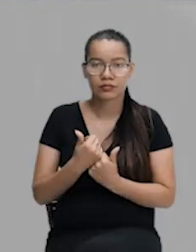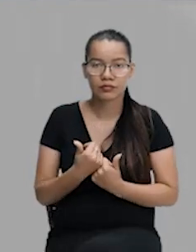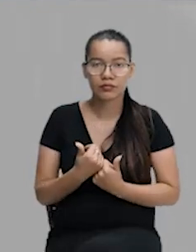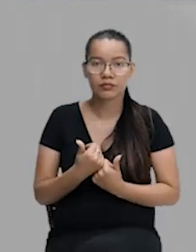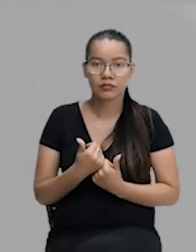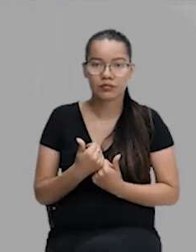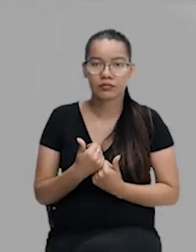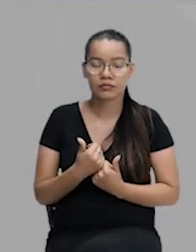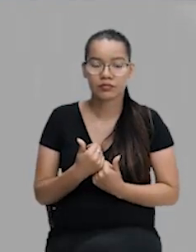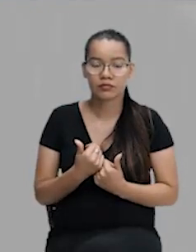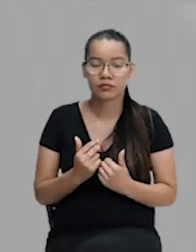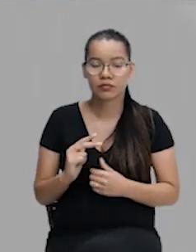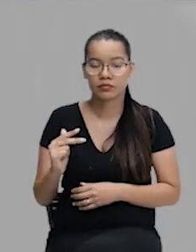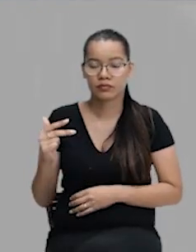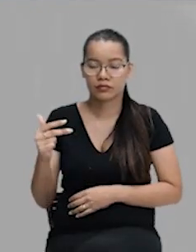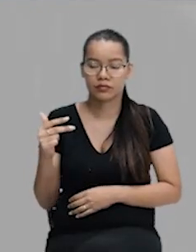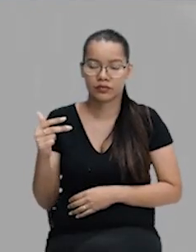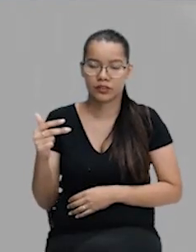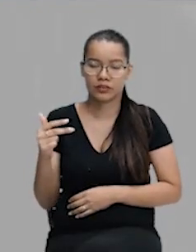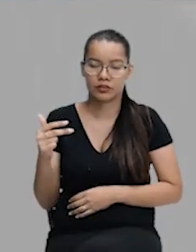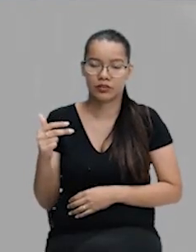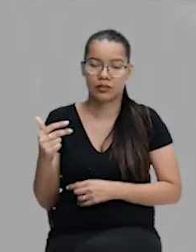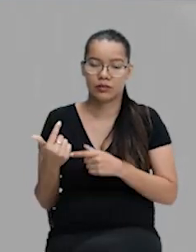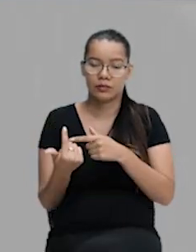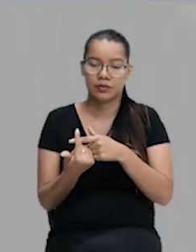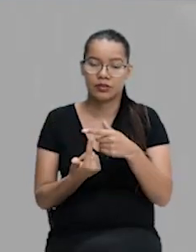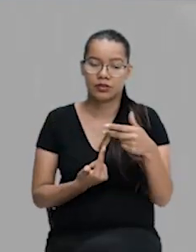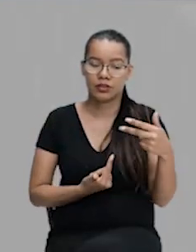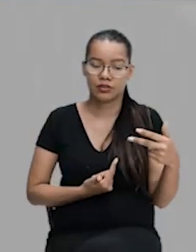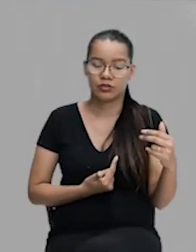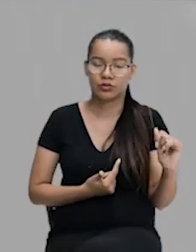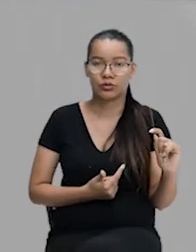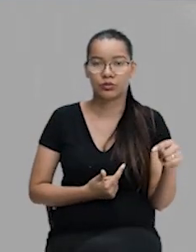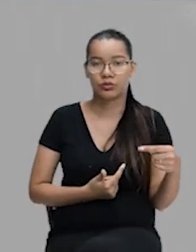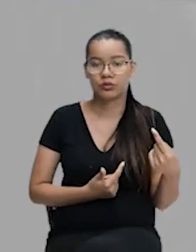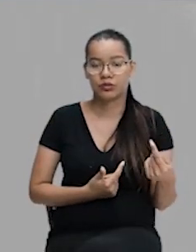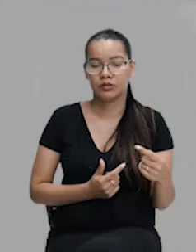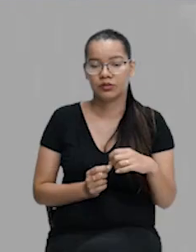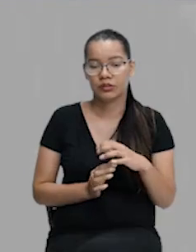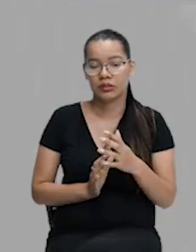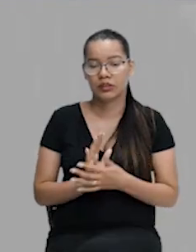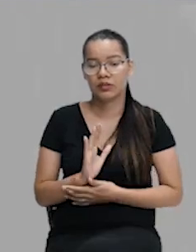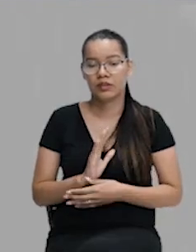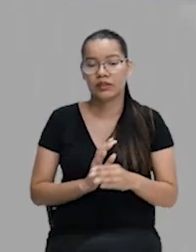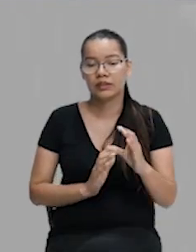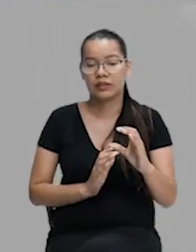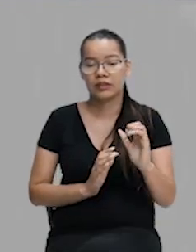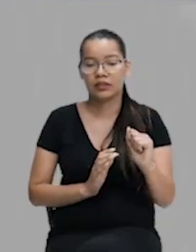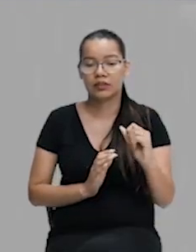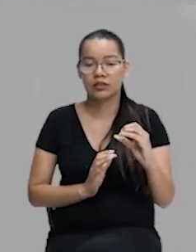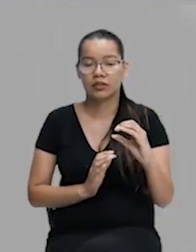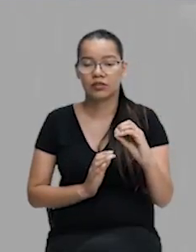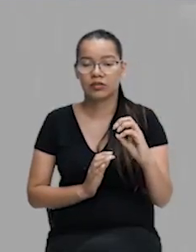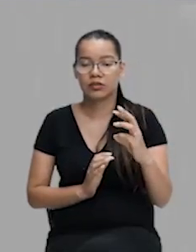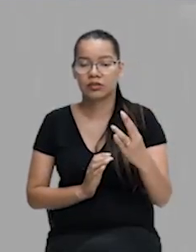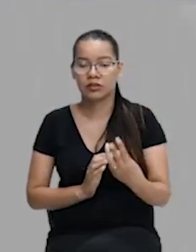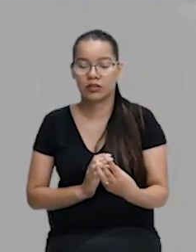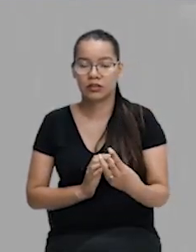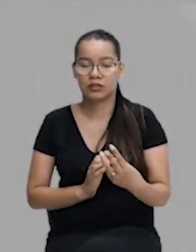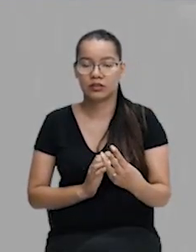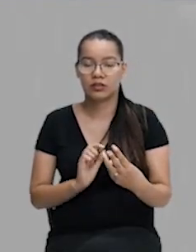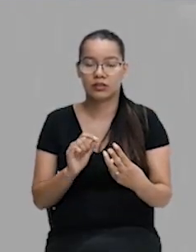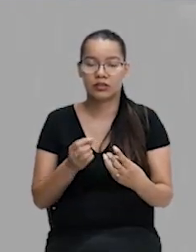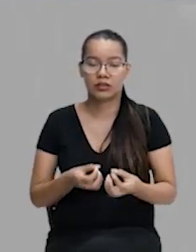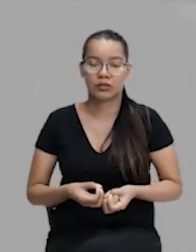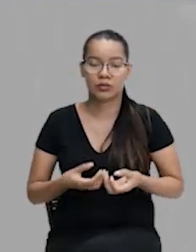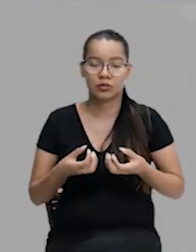bem? Então, o positivo de um com o negativo do outro. Então, vai gerar o CaCO3, o carbonato de cálcio, que vai